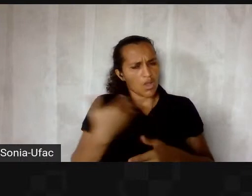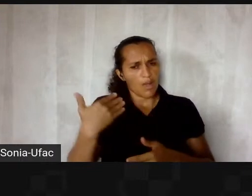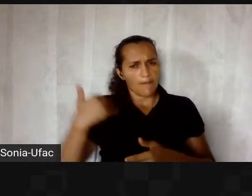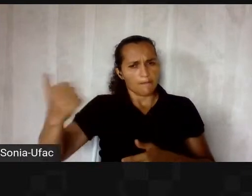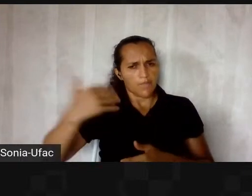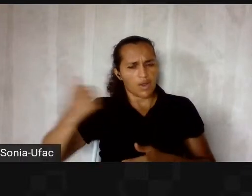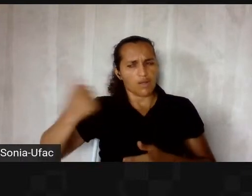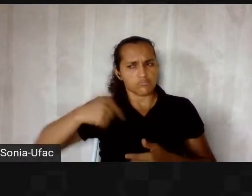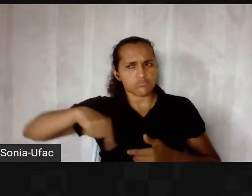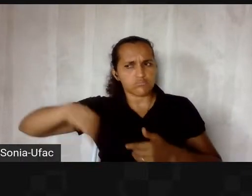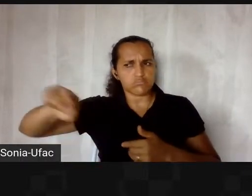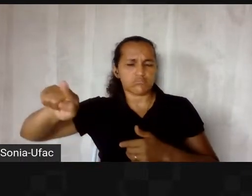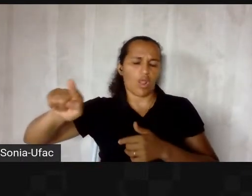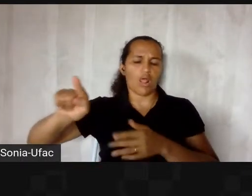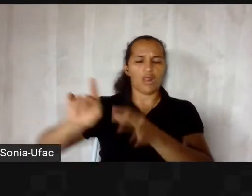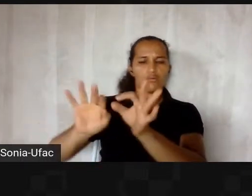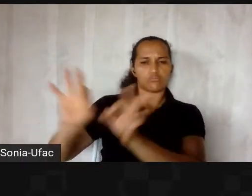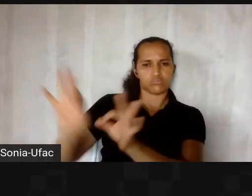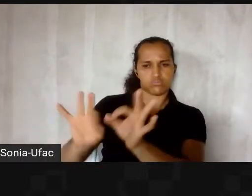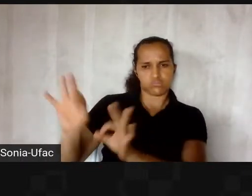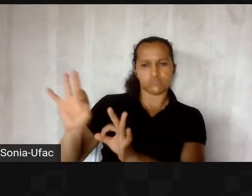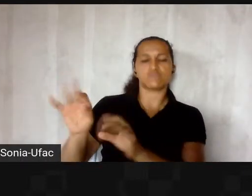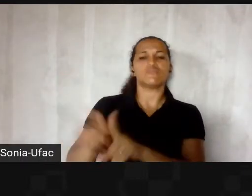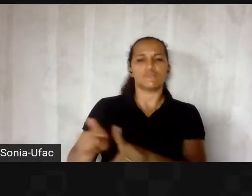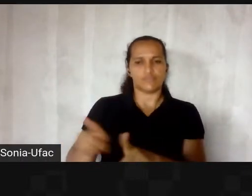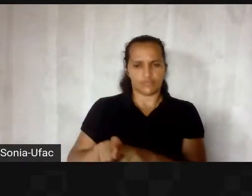exercer funções administrativas,